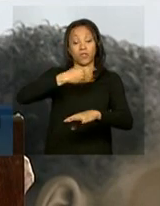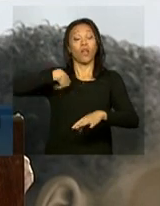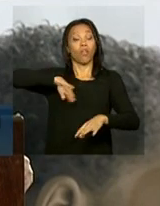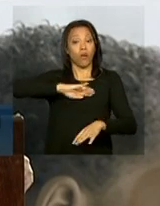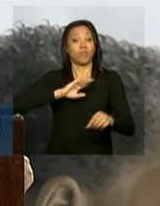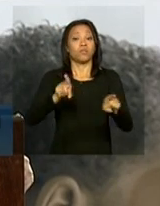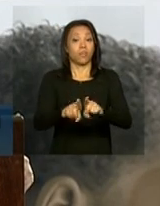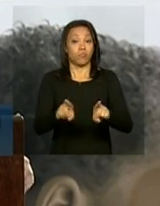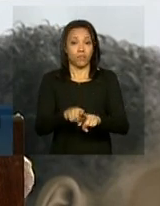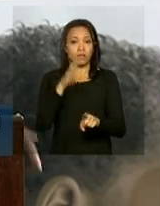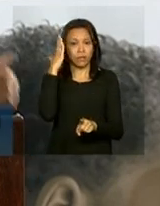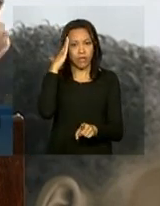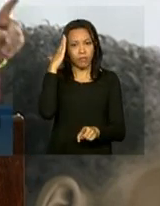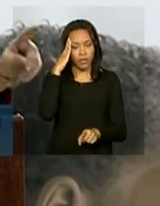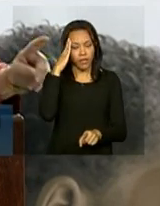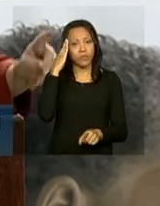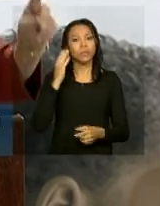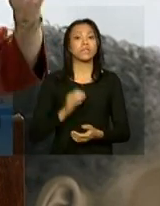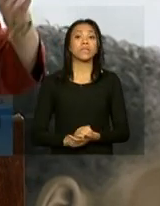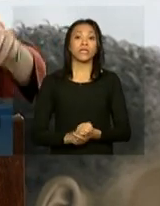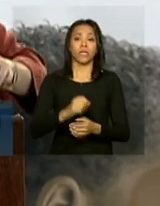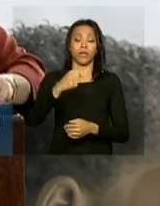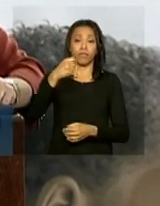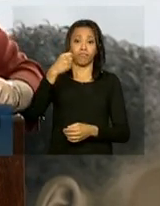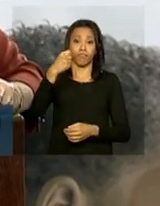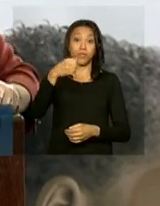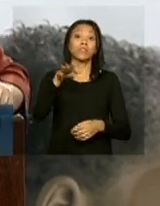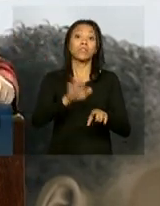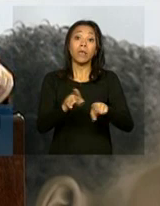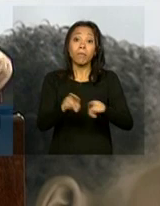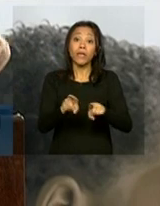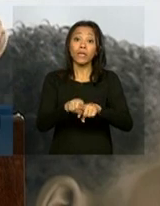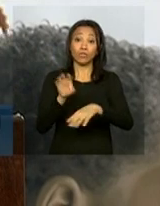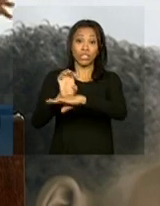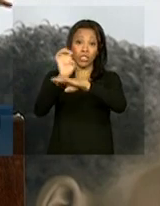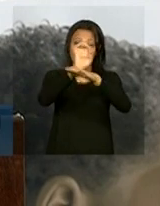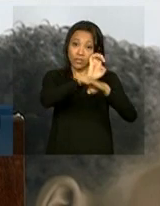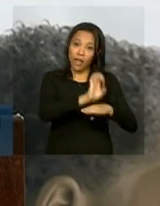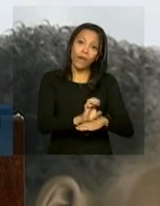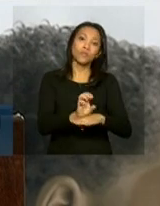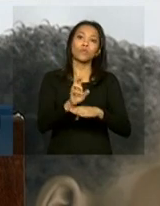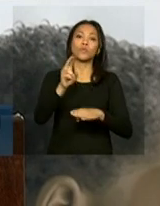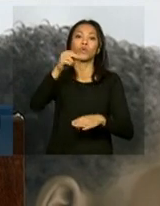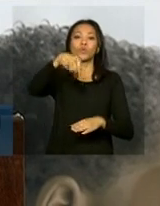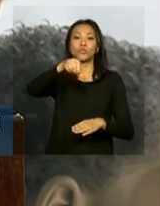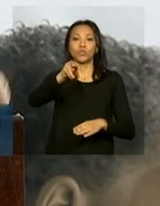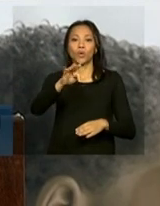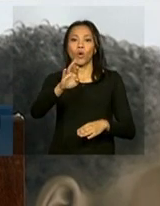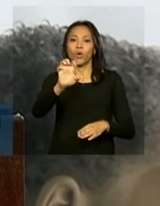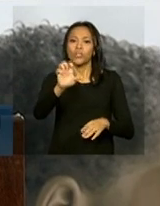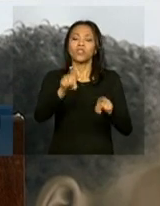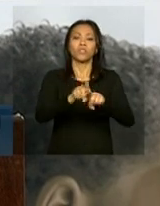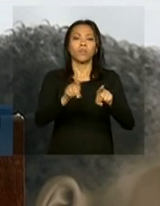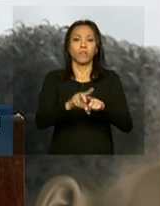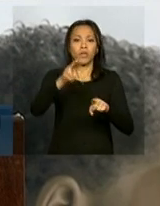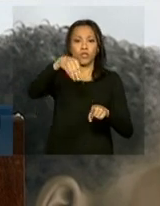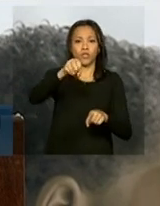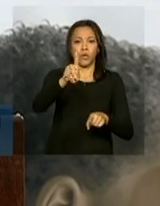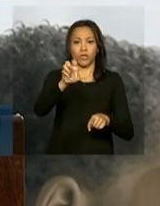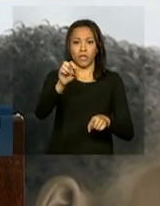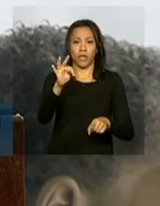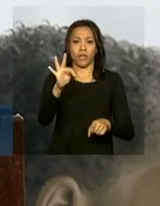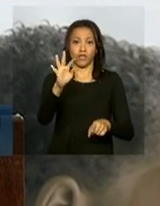que aparece nos estados da região Norte e Nordeste, o nosso prefeito de Granja se referiu a